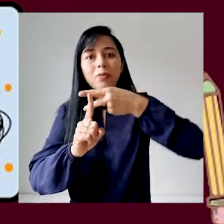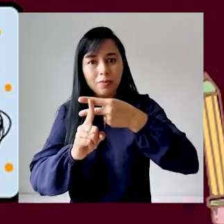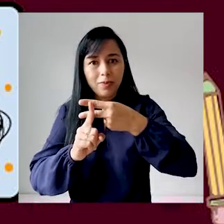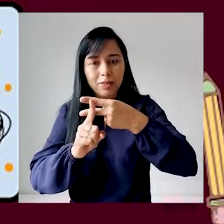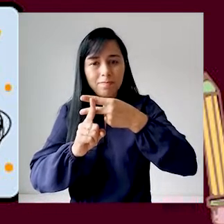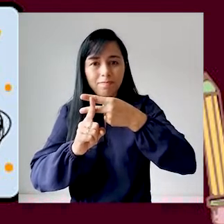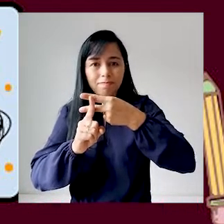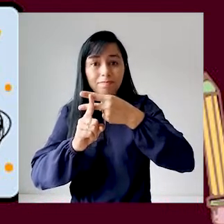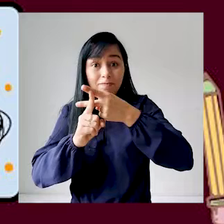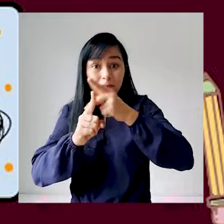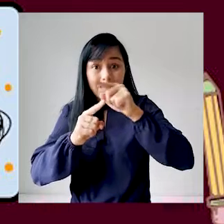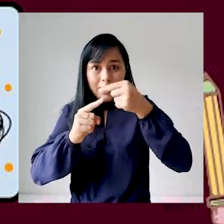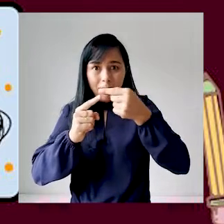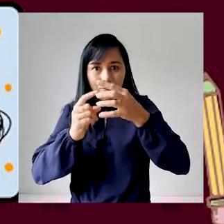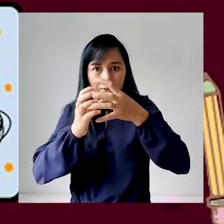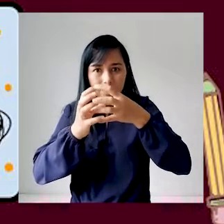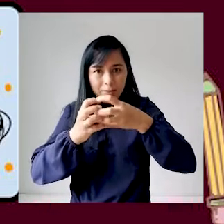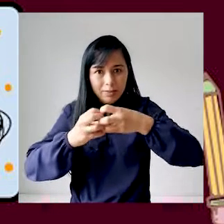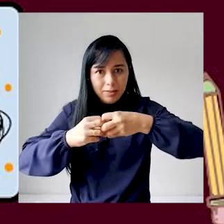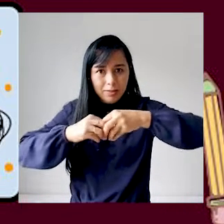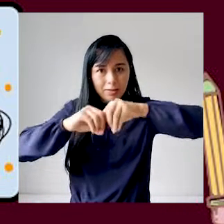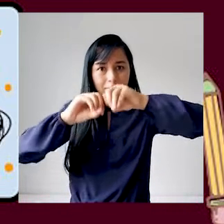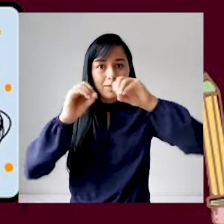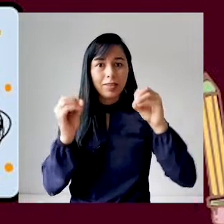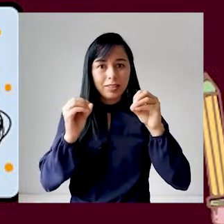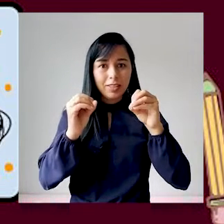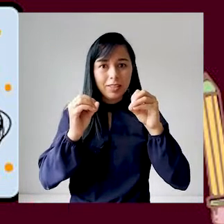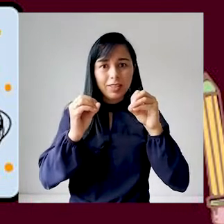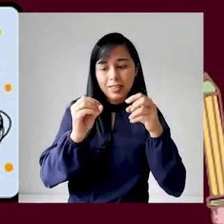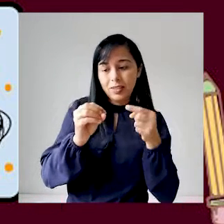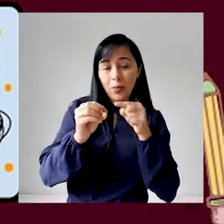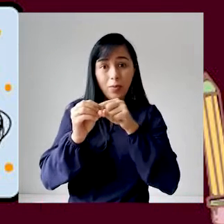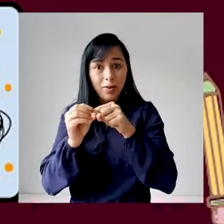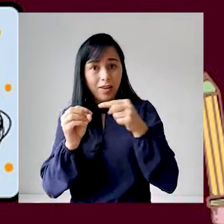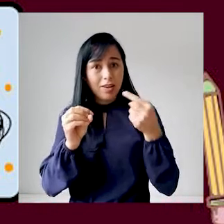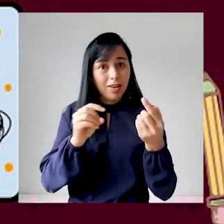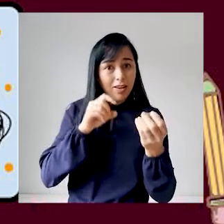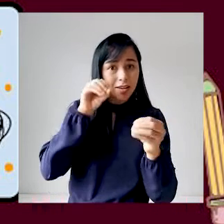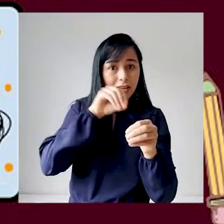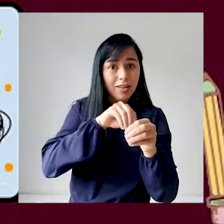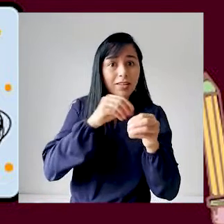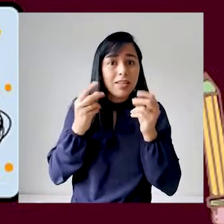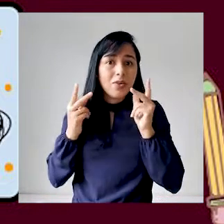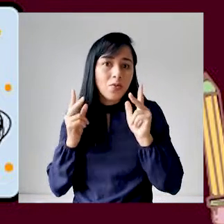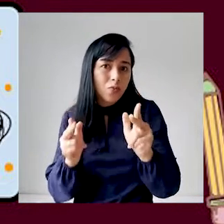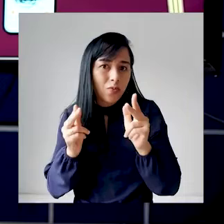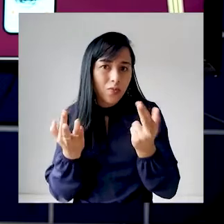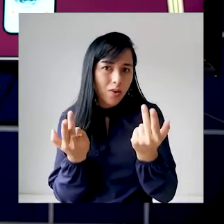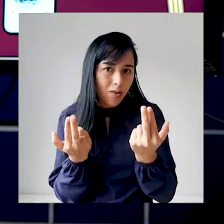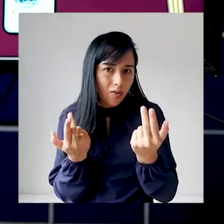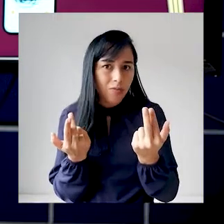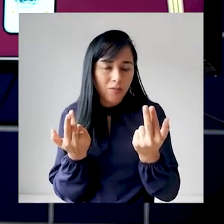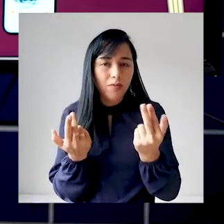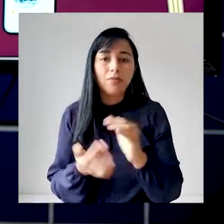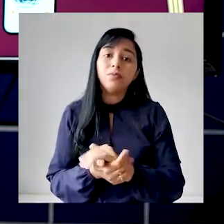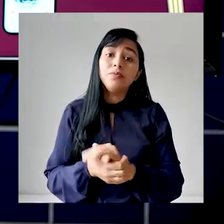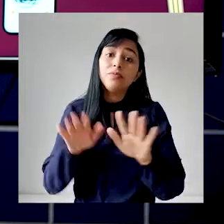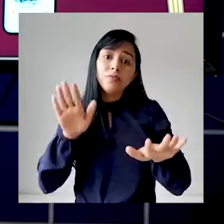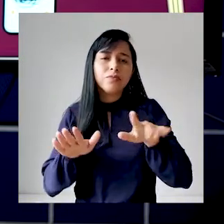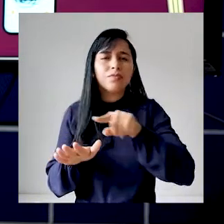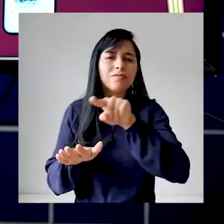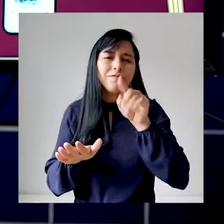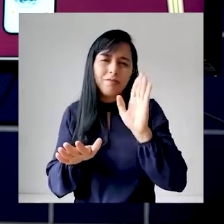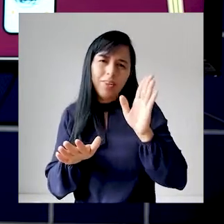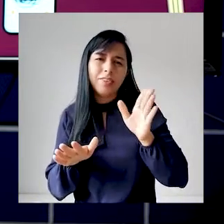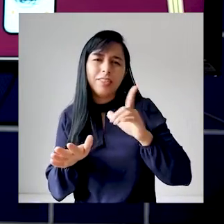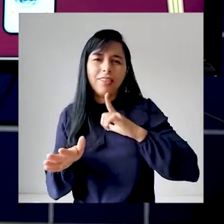ela possa distribuir igualmente nas duas outras células que serão formadas. Você já deve